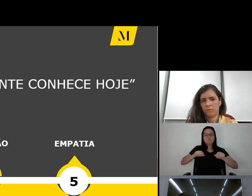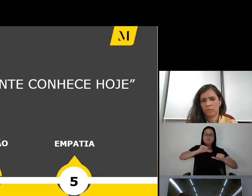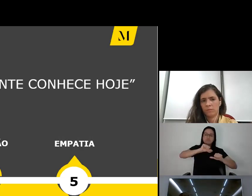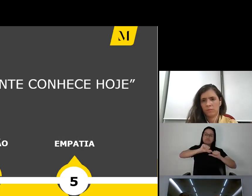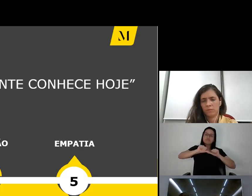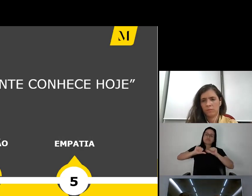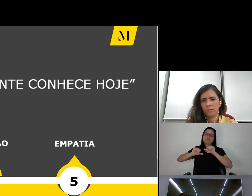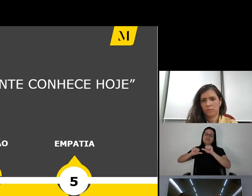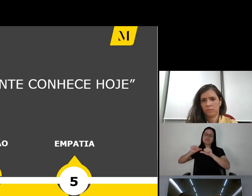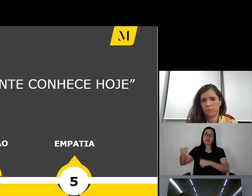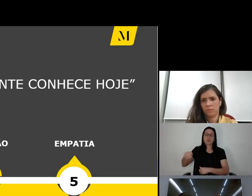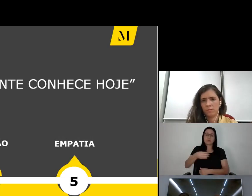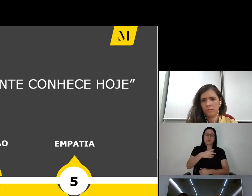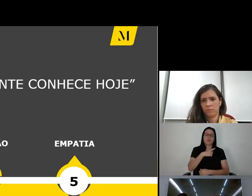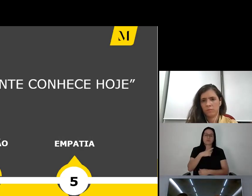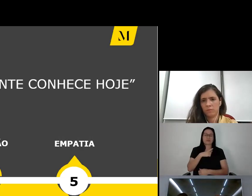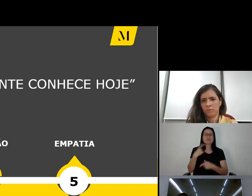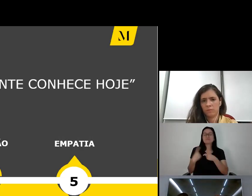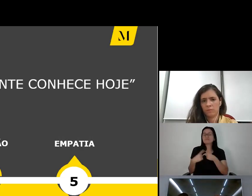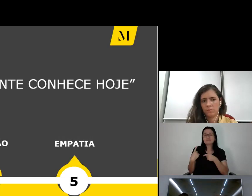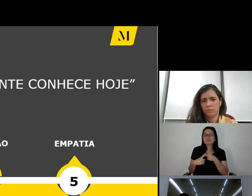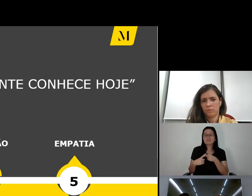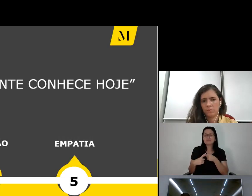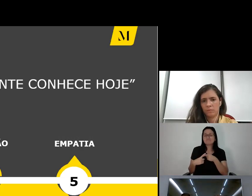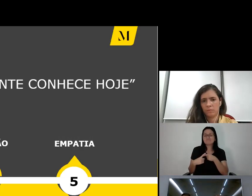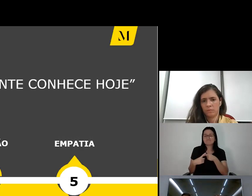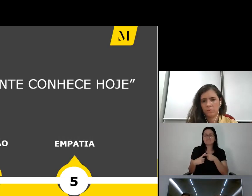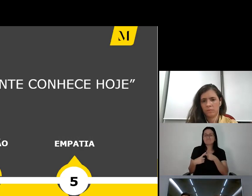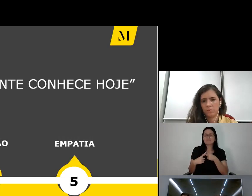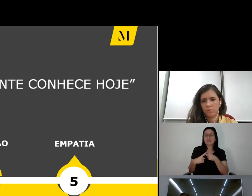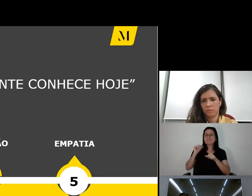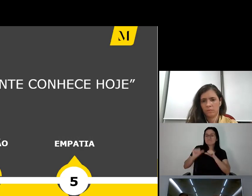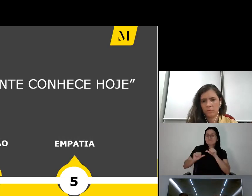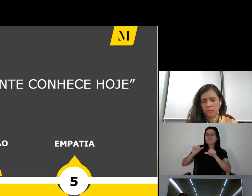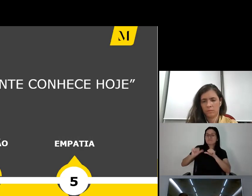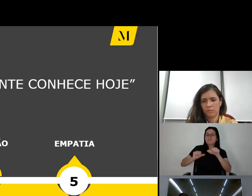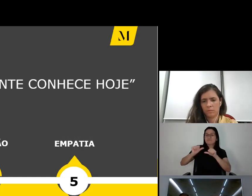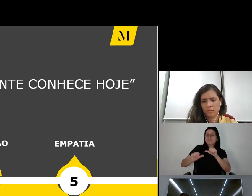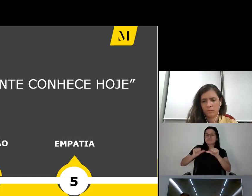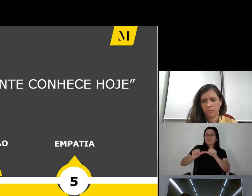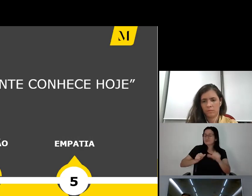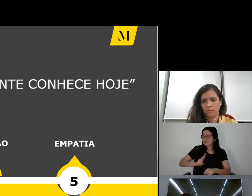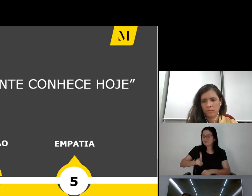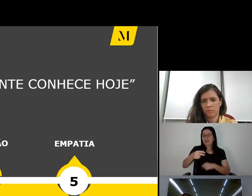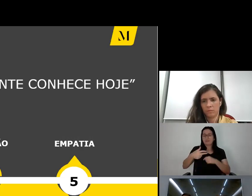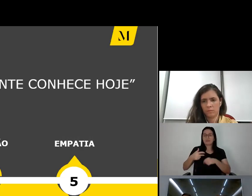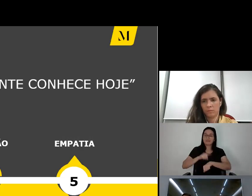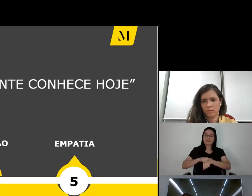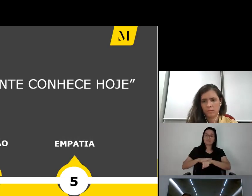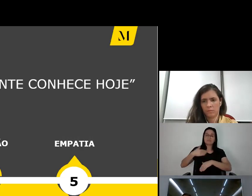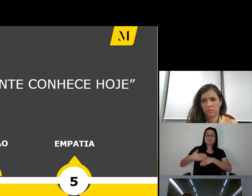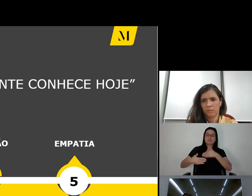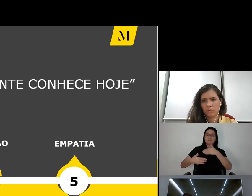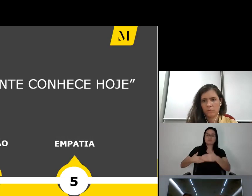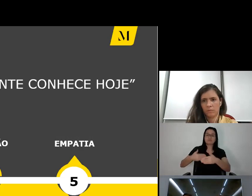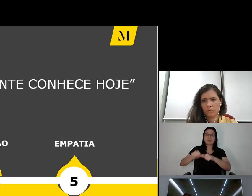por que isso? Porque as demandas elas acabam se alterando, se transformando conforme o tempo. Como a gente comentou aqui